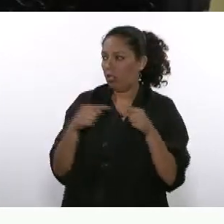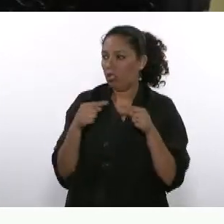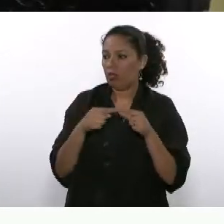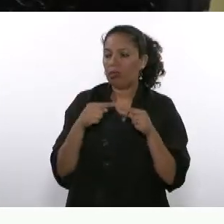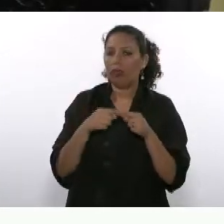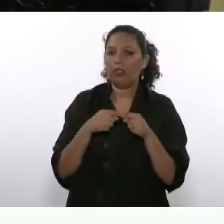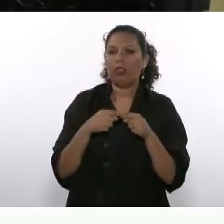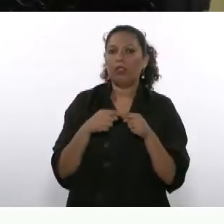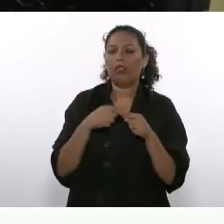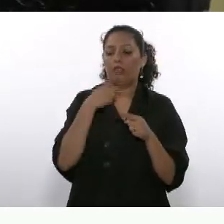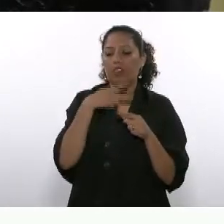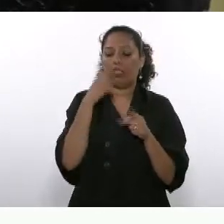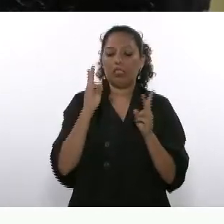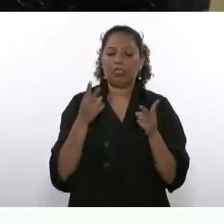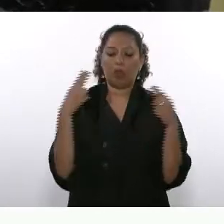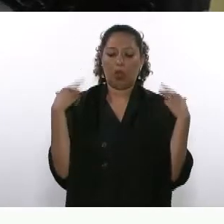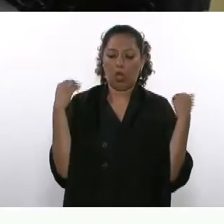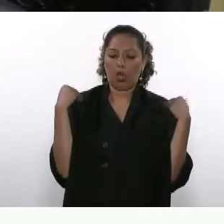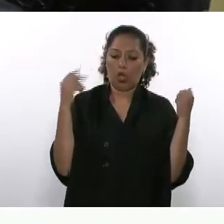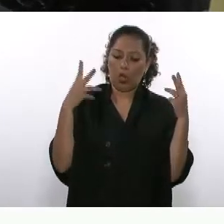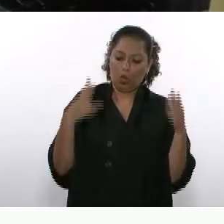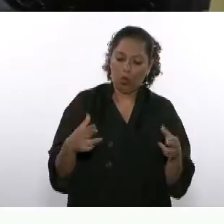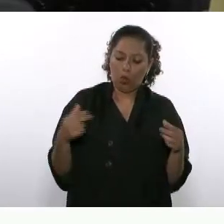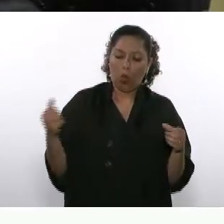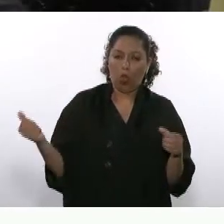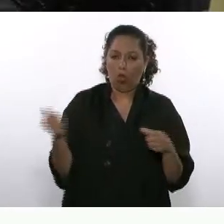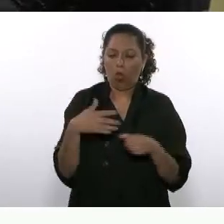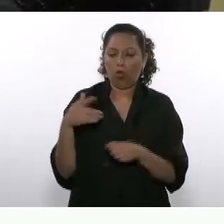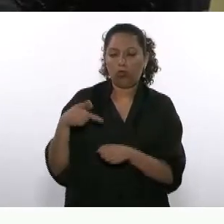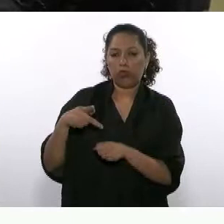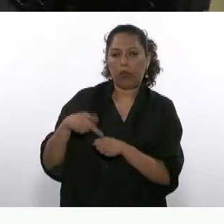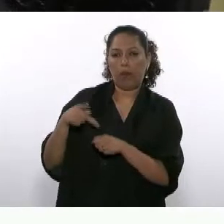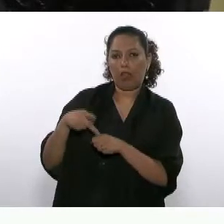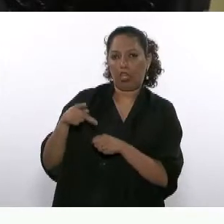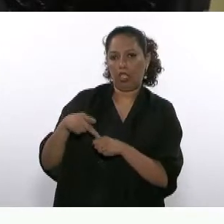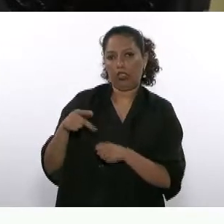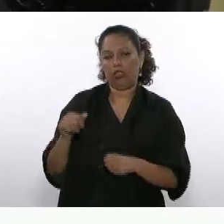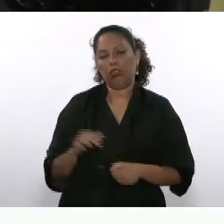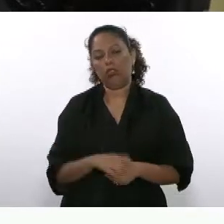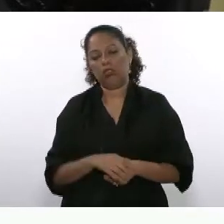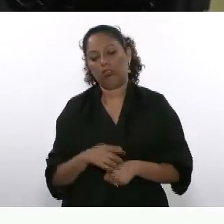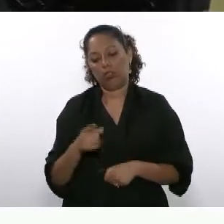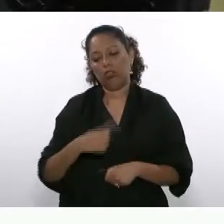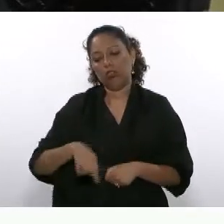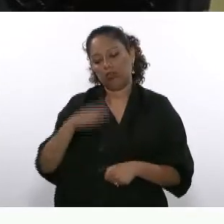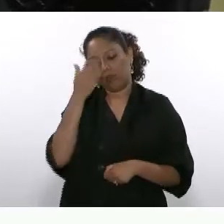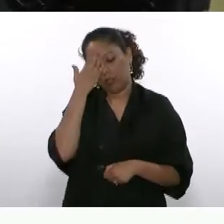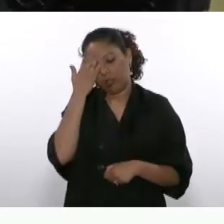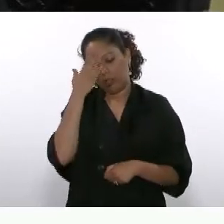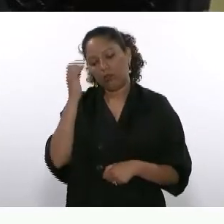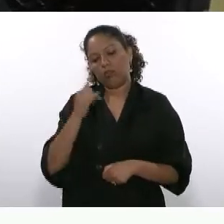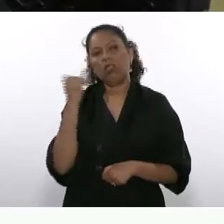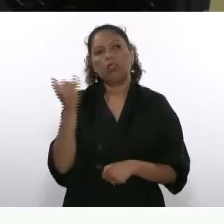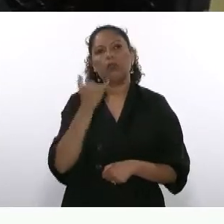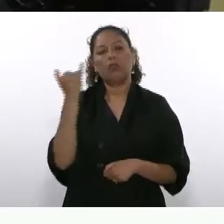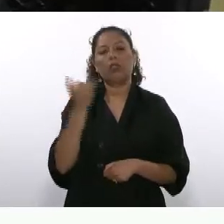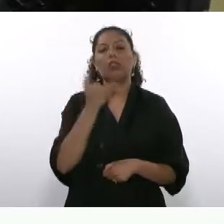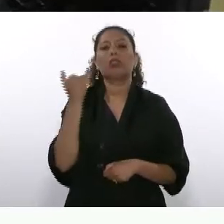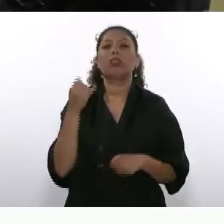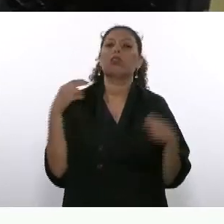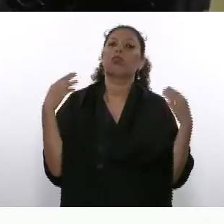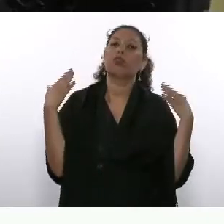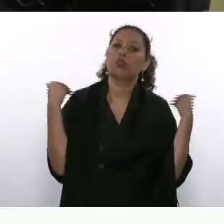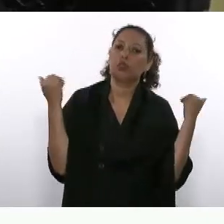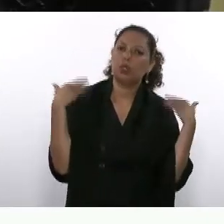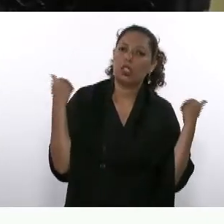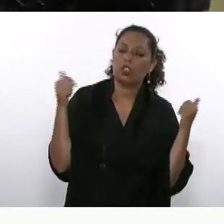petróleo. E, de fato, o novo petróleo. E, de fato, todos nós sabemos da importância do turismo, não só para a